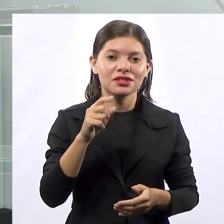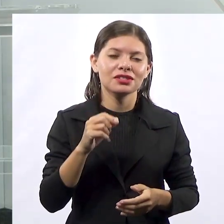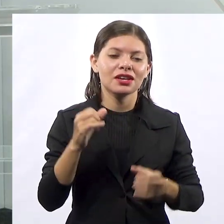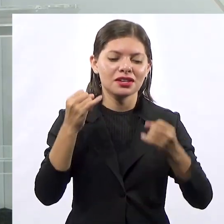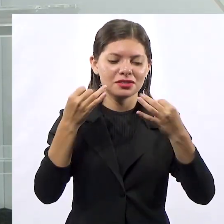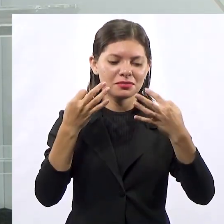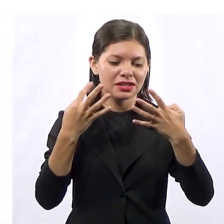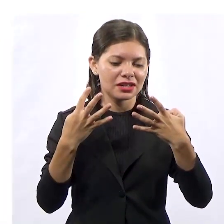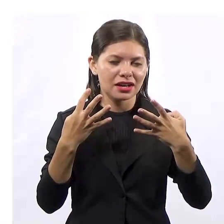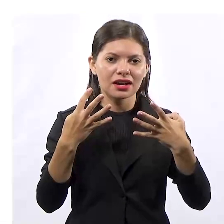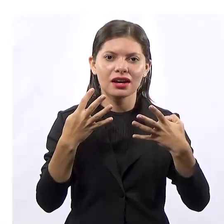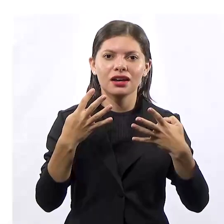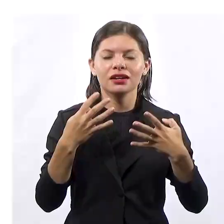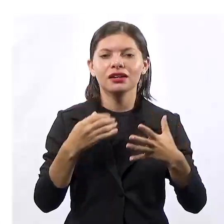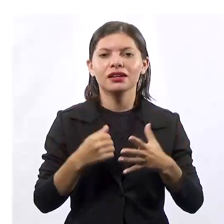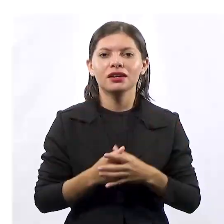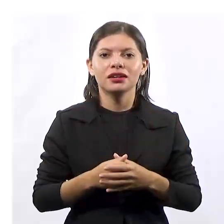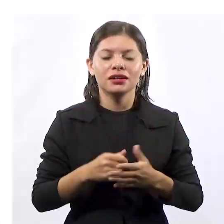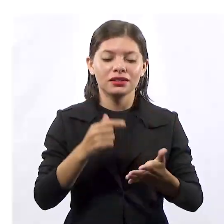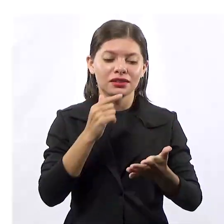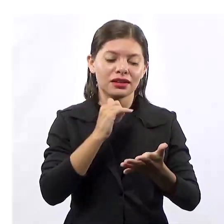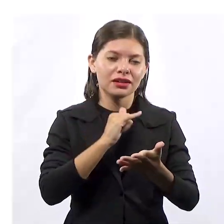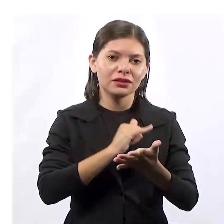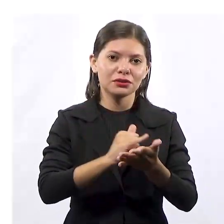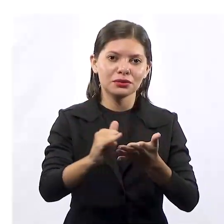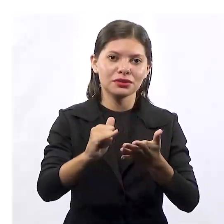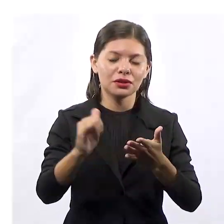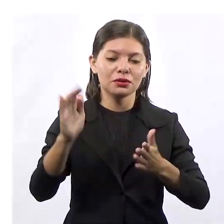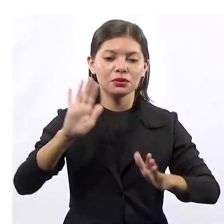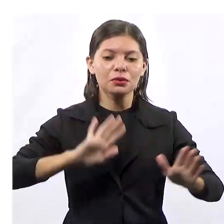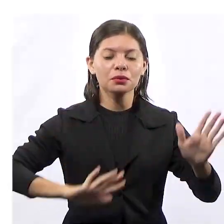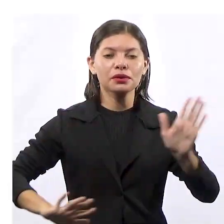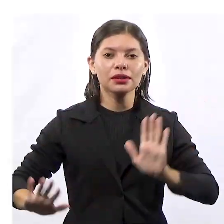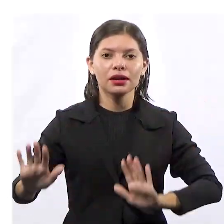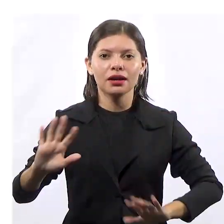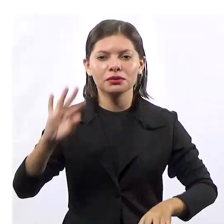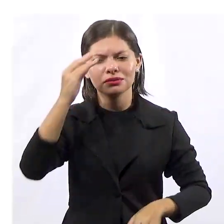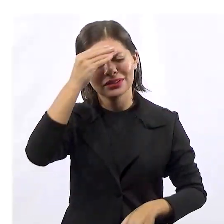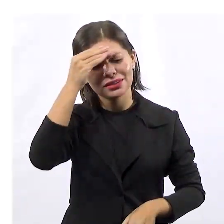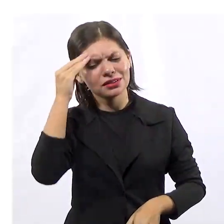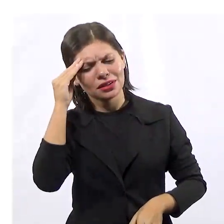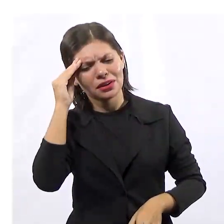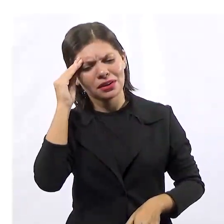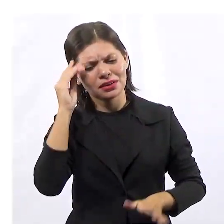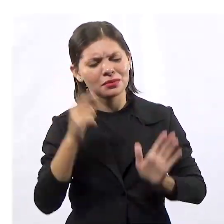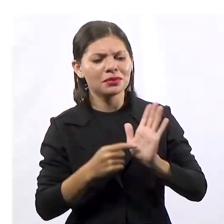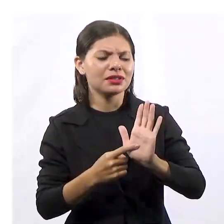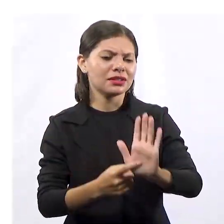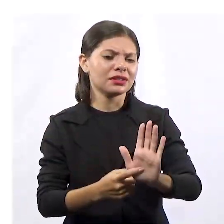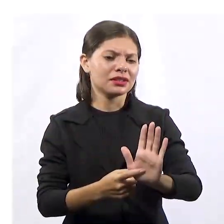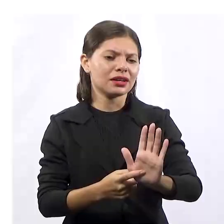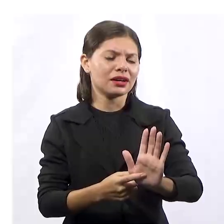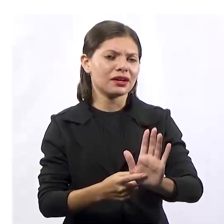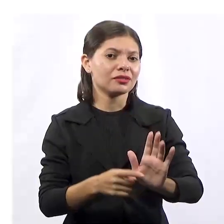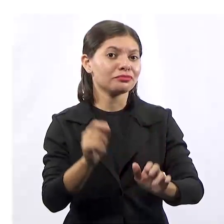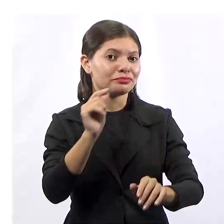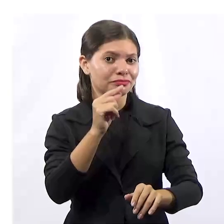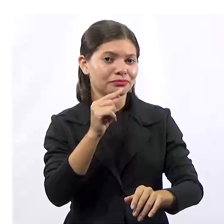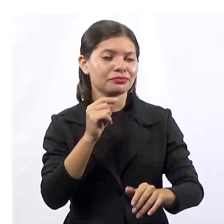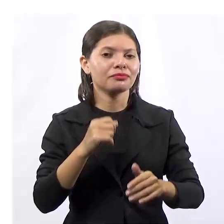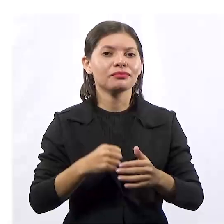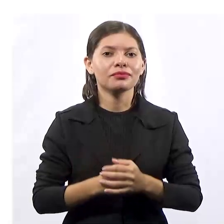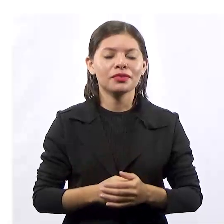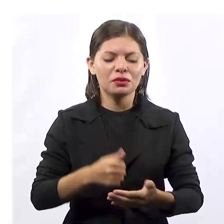explicar tudo isso lá na introdução. Cuidado para não esquecer de apresentar nenhum desses itens que